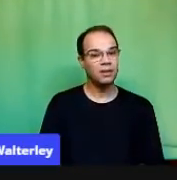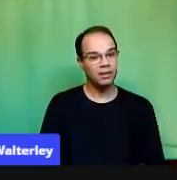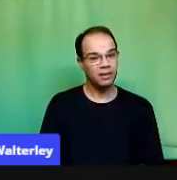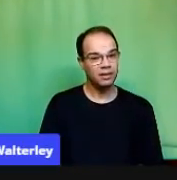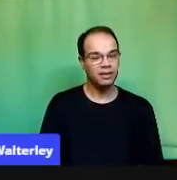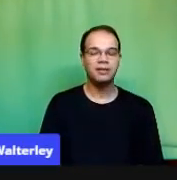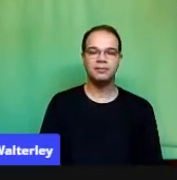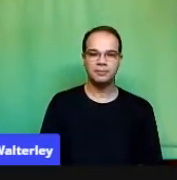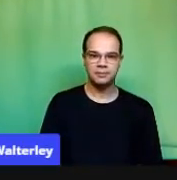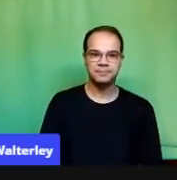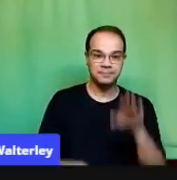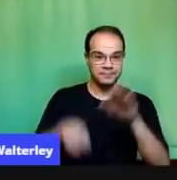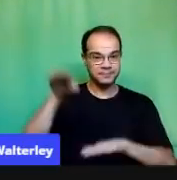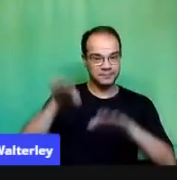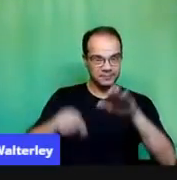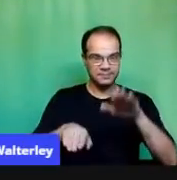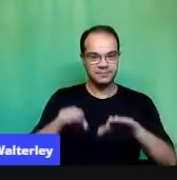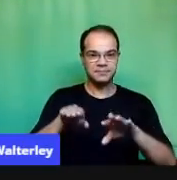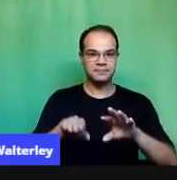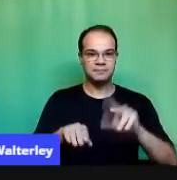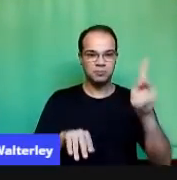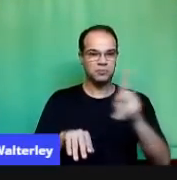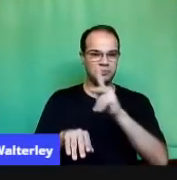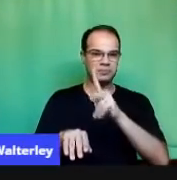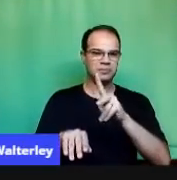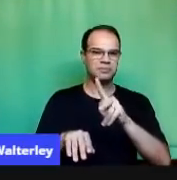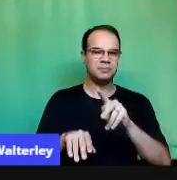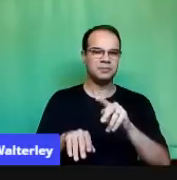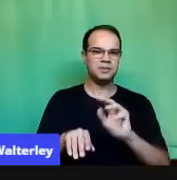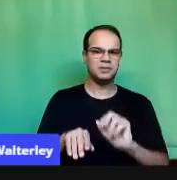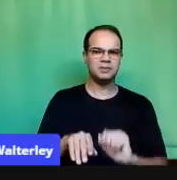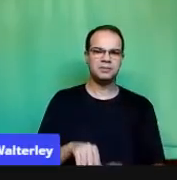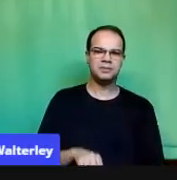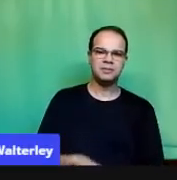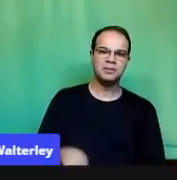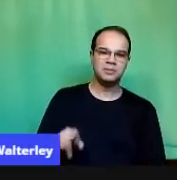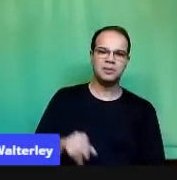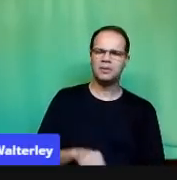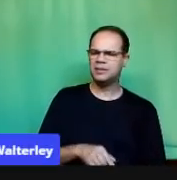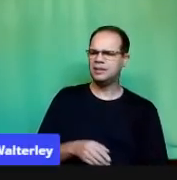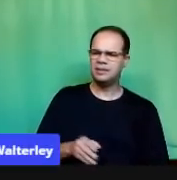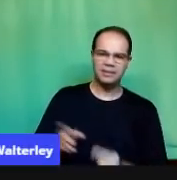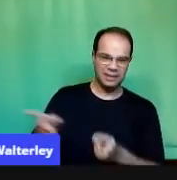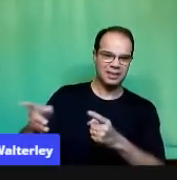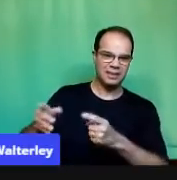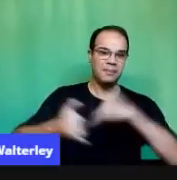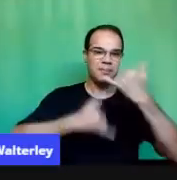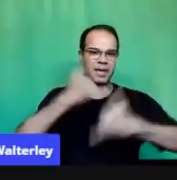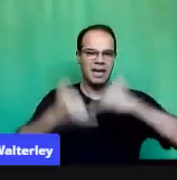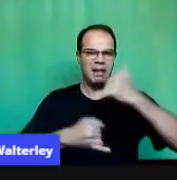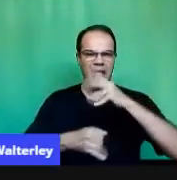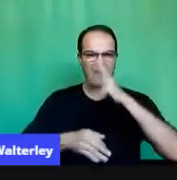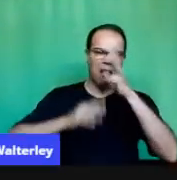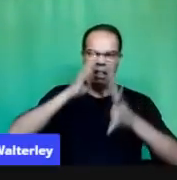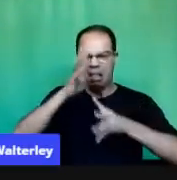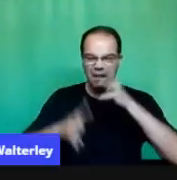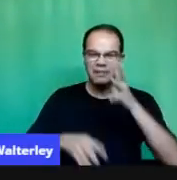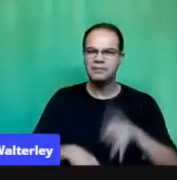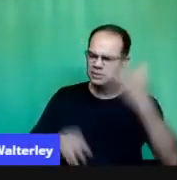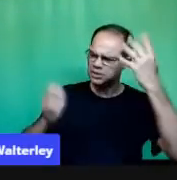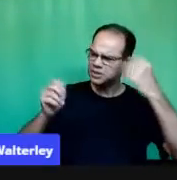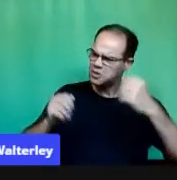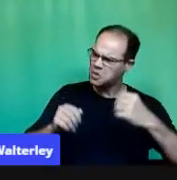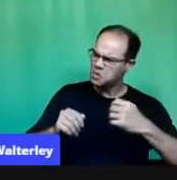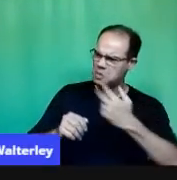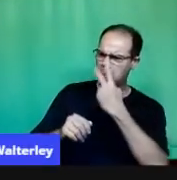A criança está aprontando, a gente fala que ela está fazendo arte. Ela está